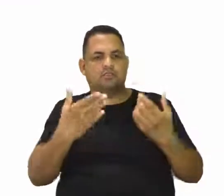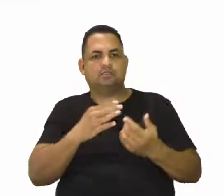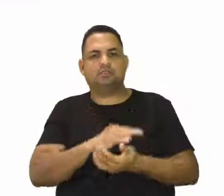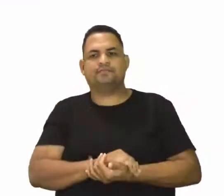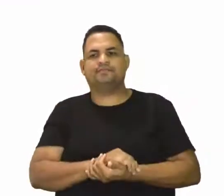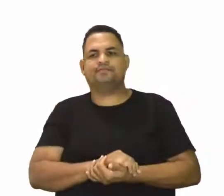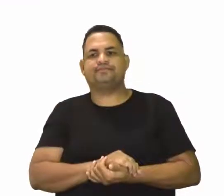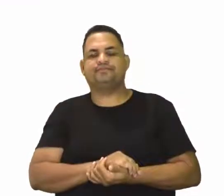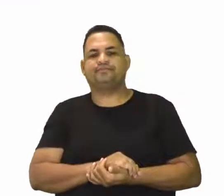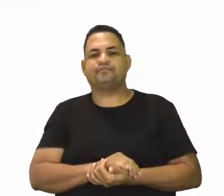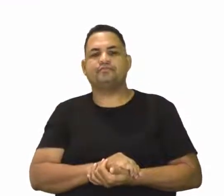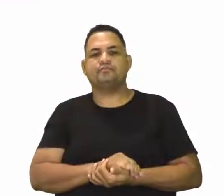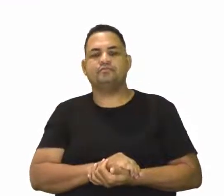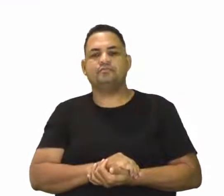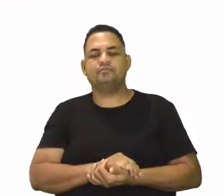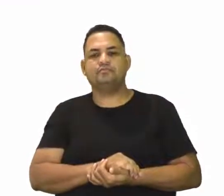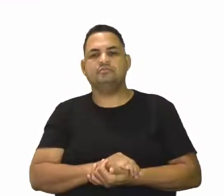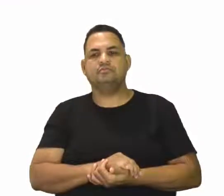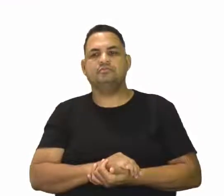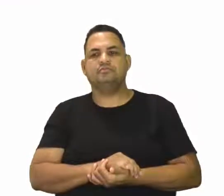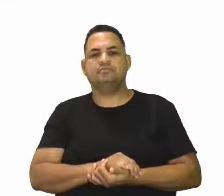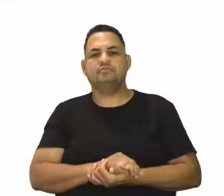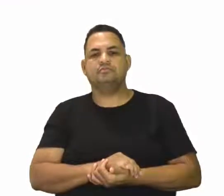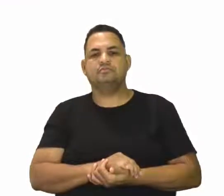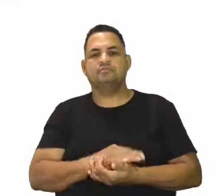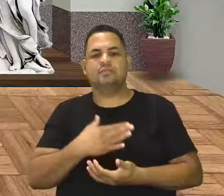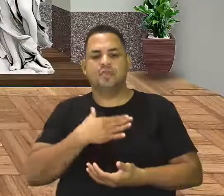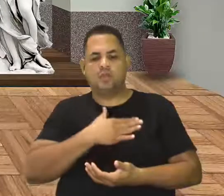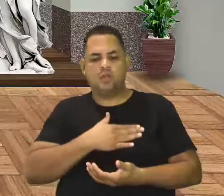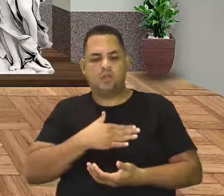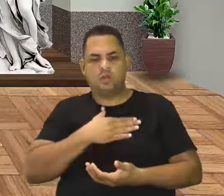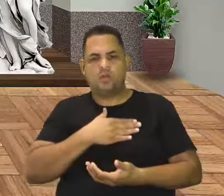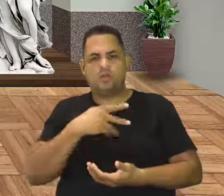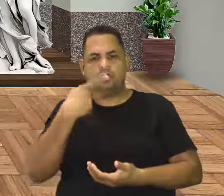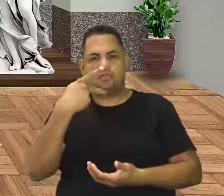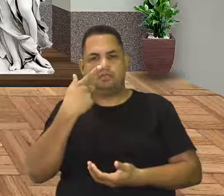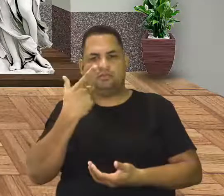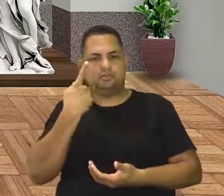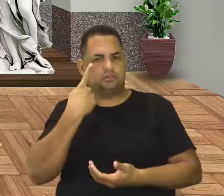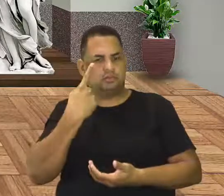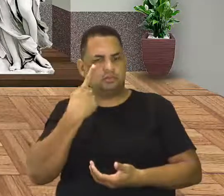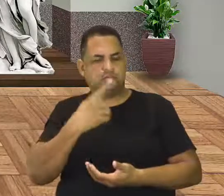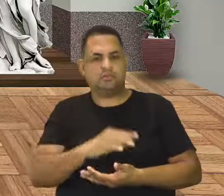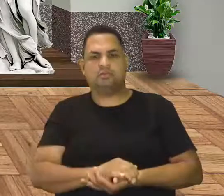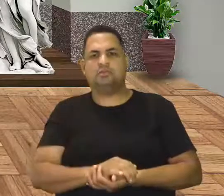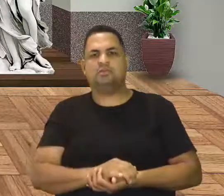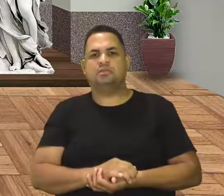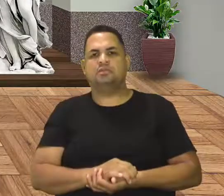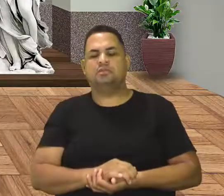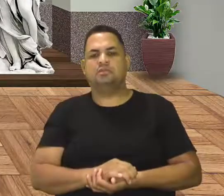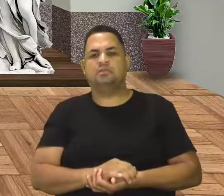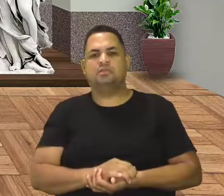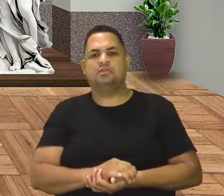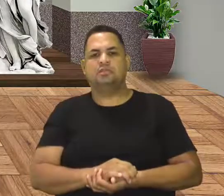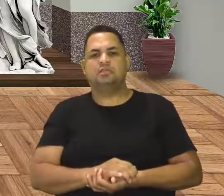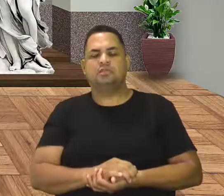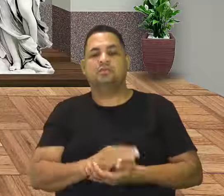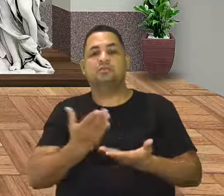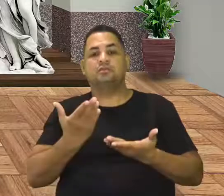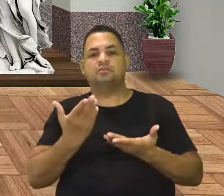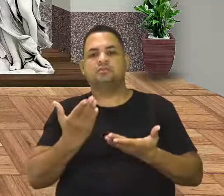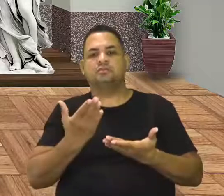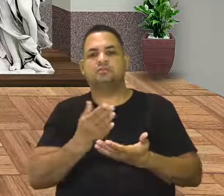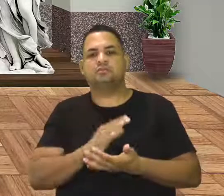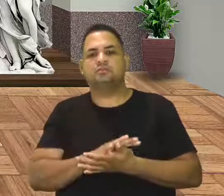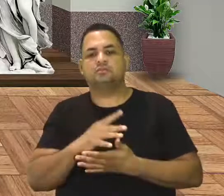veja que vem para mim eu gosto de falar assim olha no teu olho aluno ver a situação